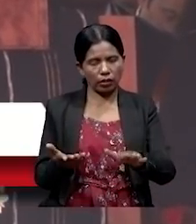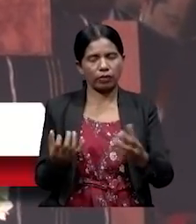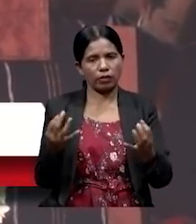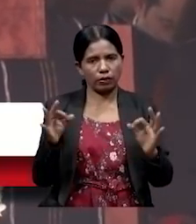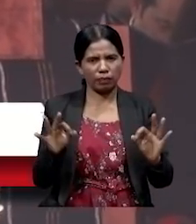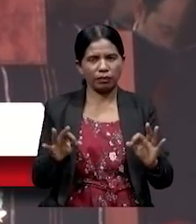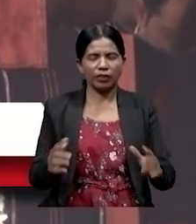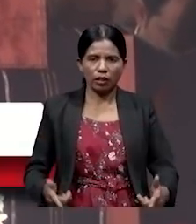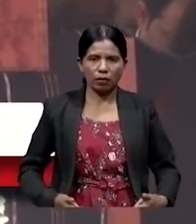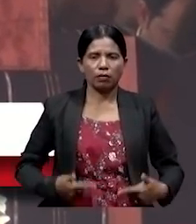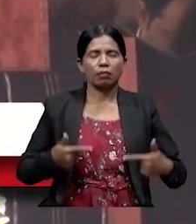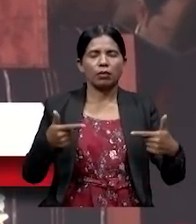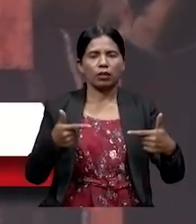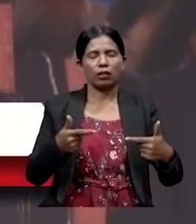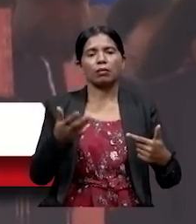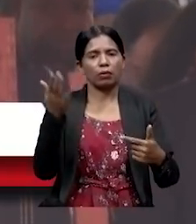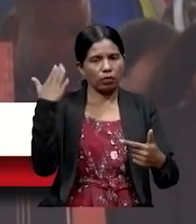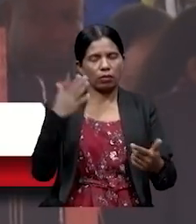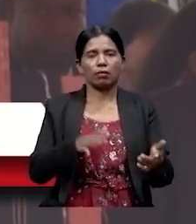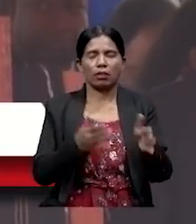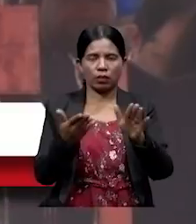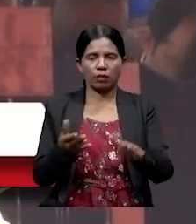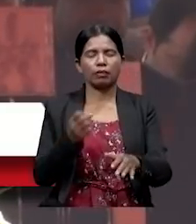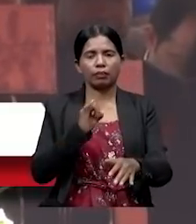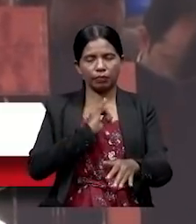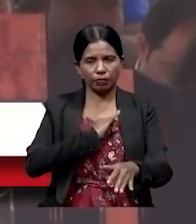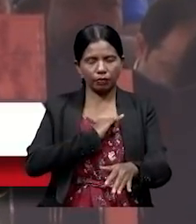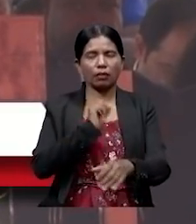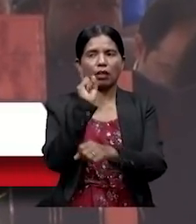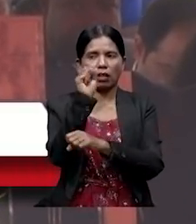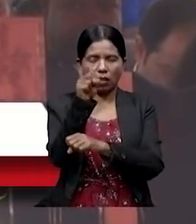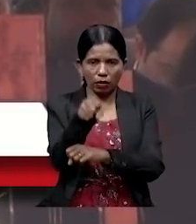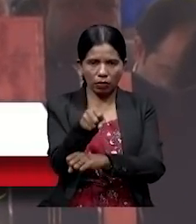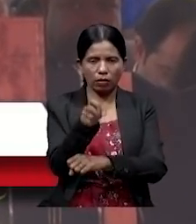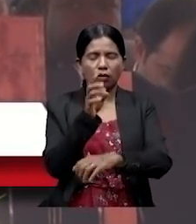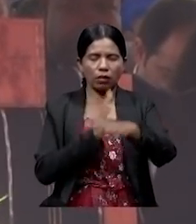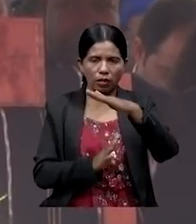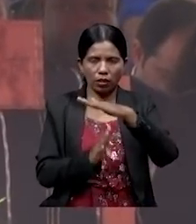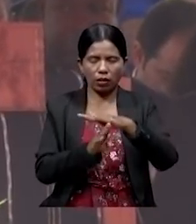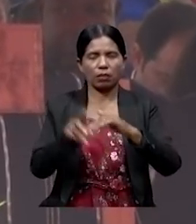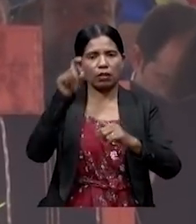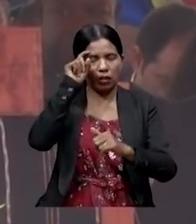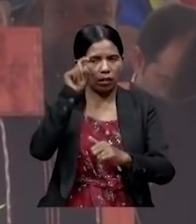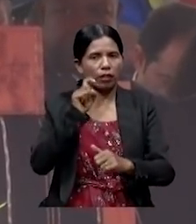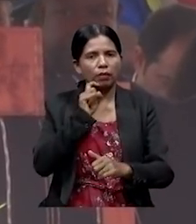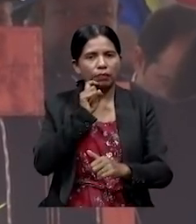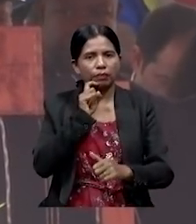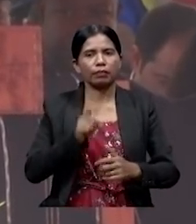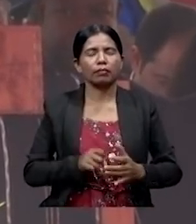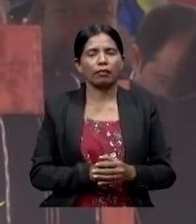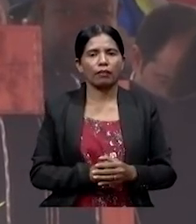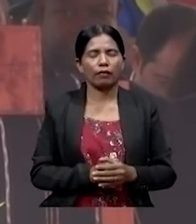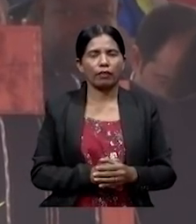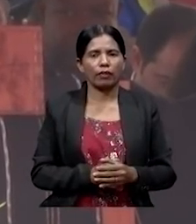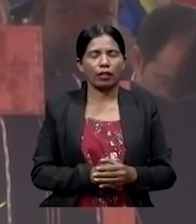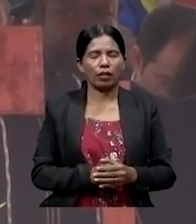Dirabe Mores, dirabe Mateona, awa Cruz, a Cruz, ba Ambocha Nana, ba